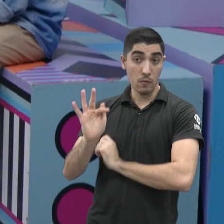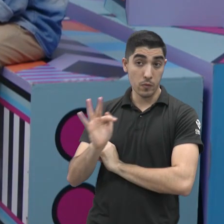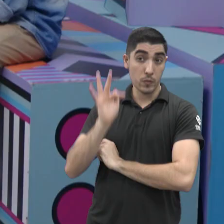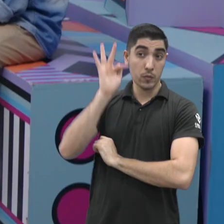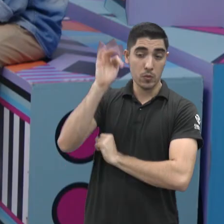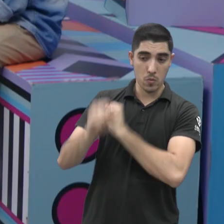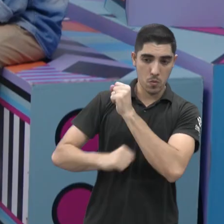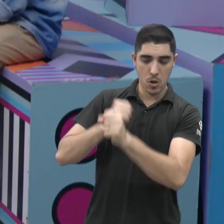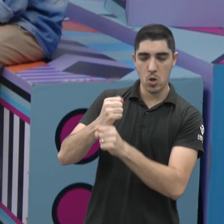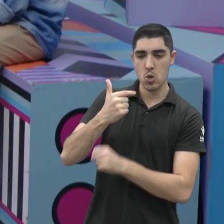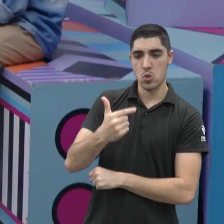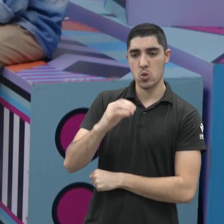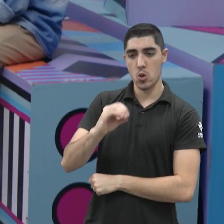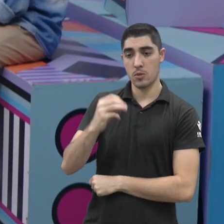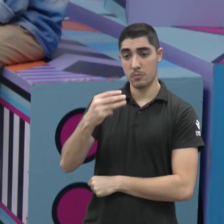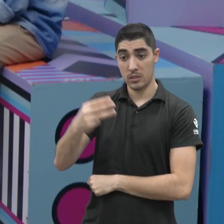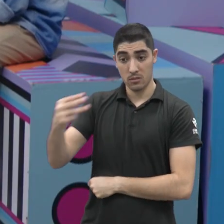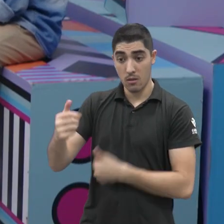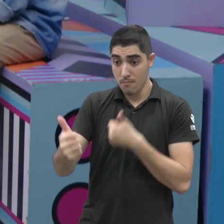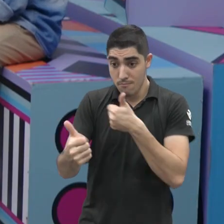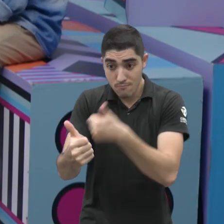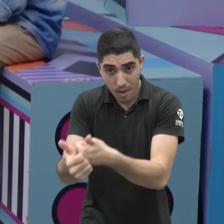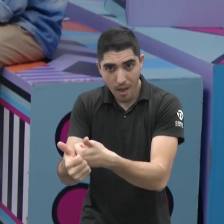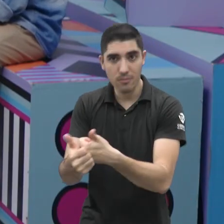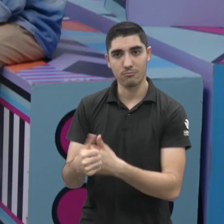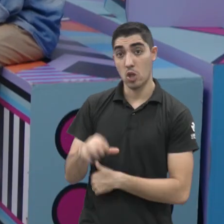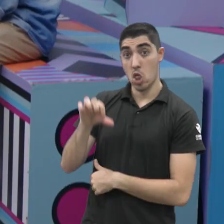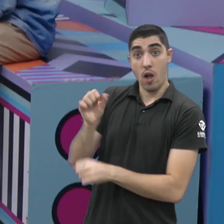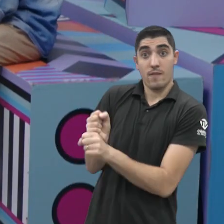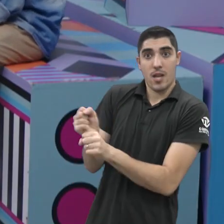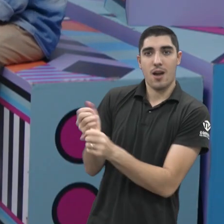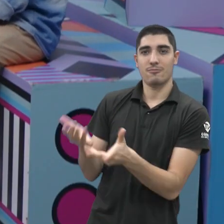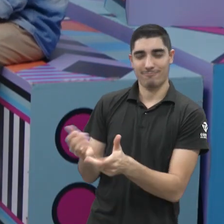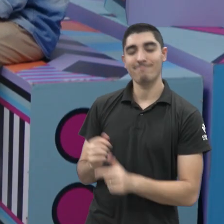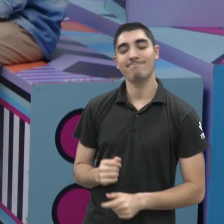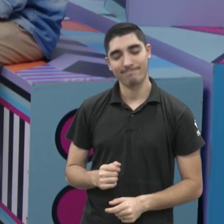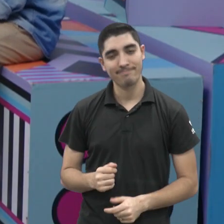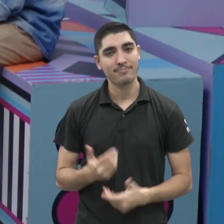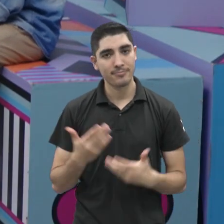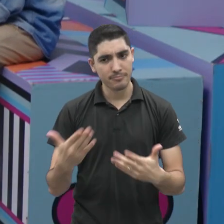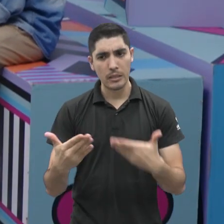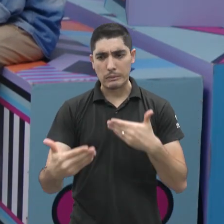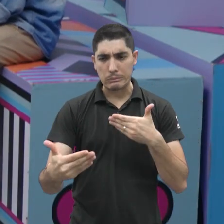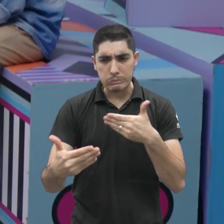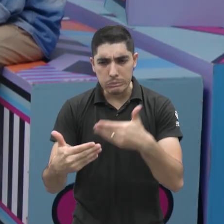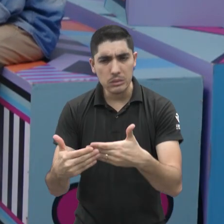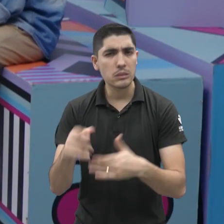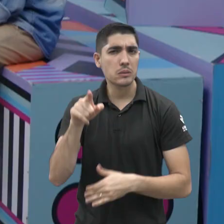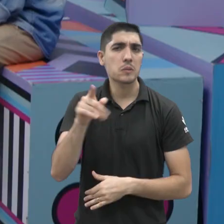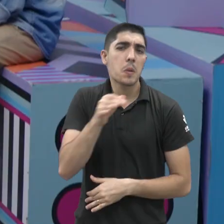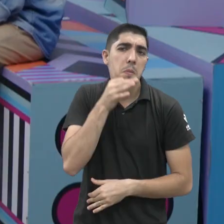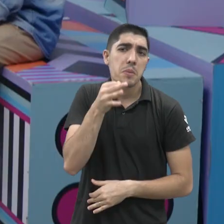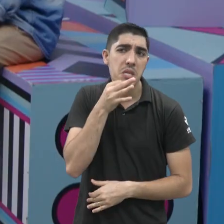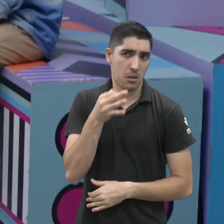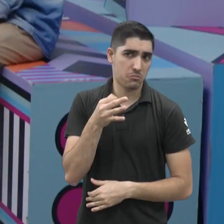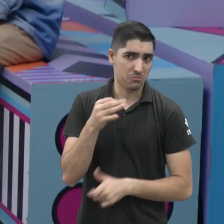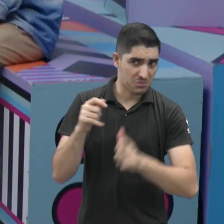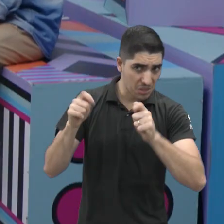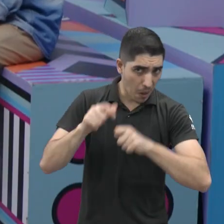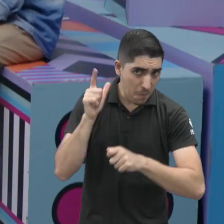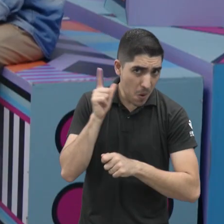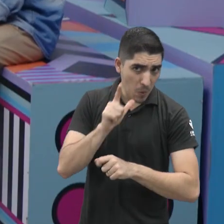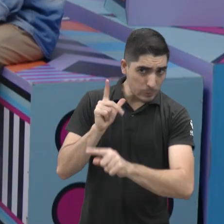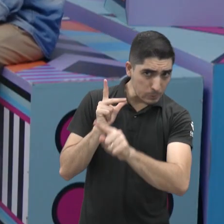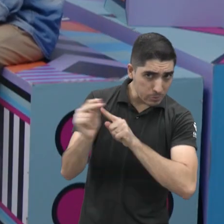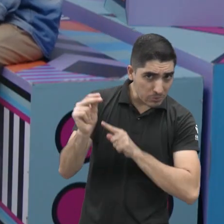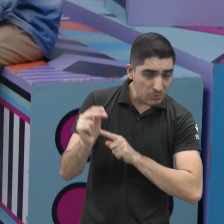daqui a pouco tempo, 9 né? anos. 9 anos. Quão distante a gente está disso? Dá para ter uma ideia? Não